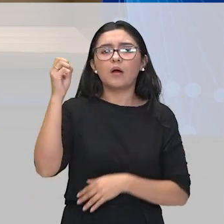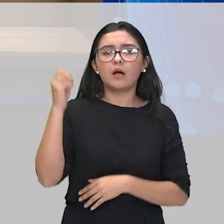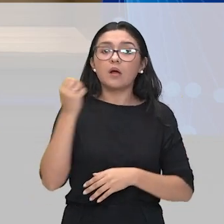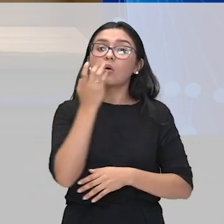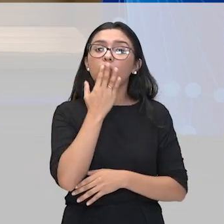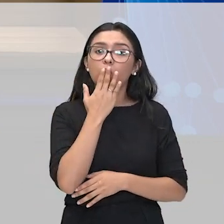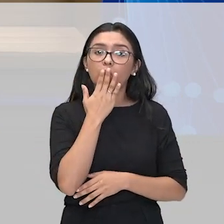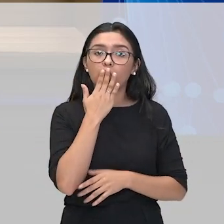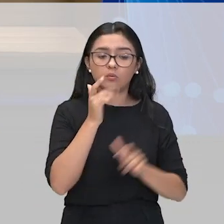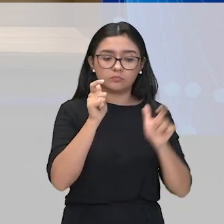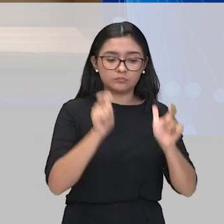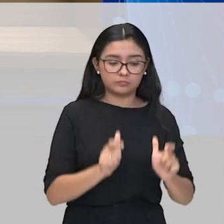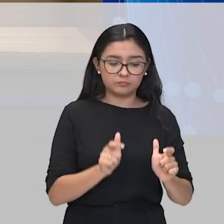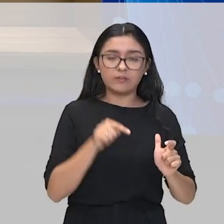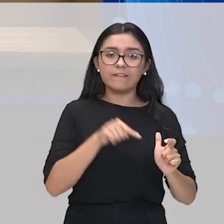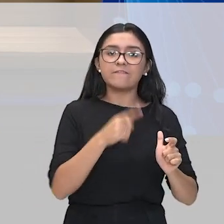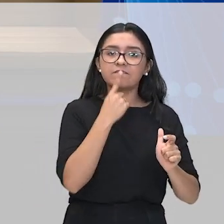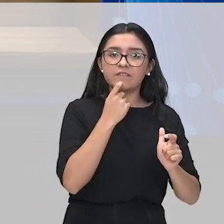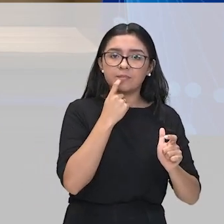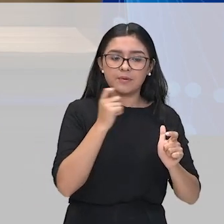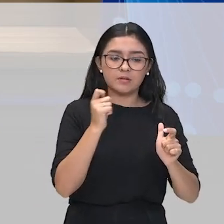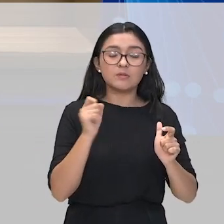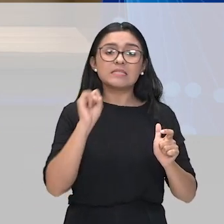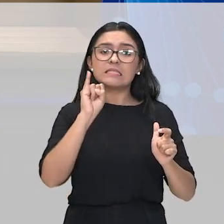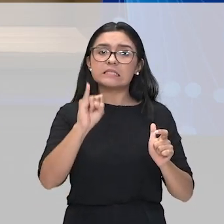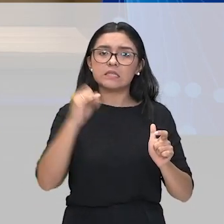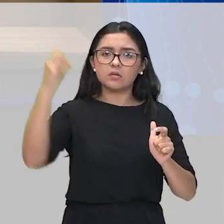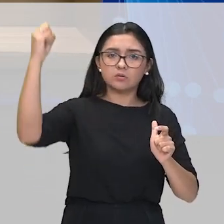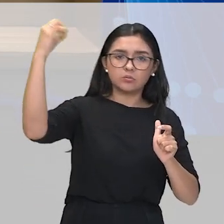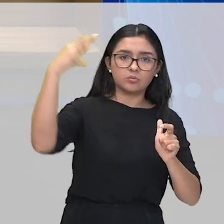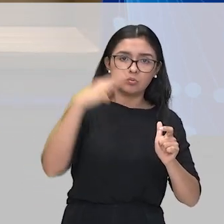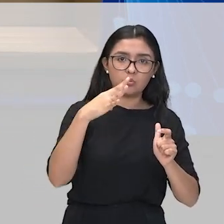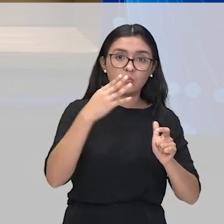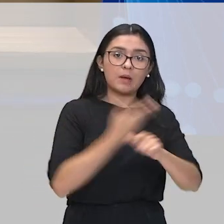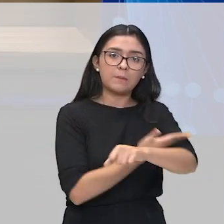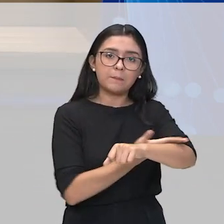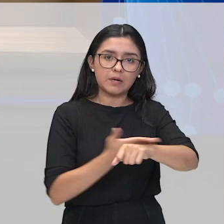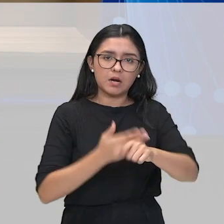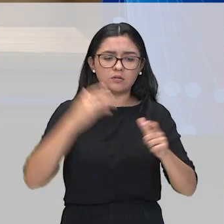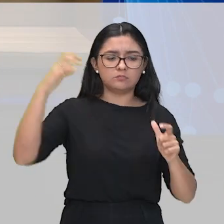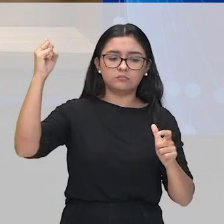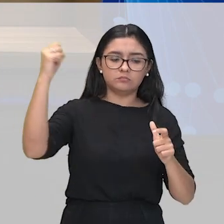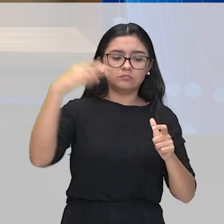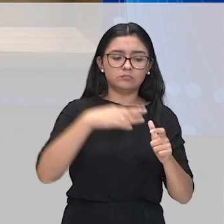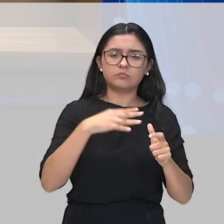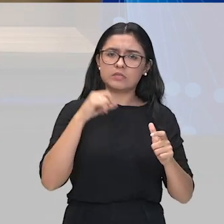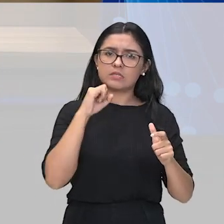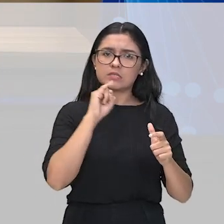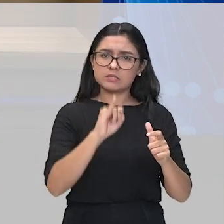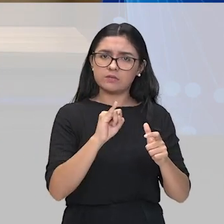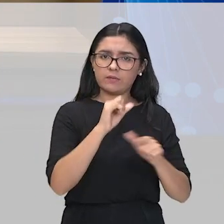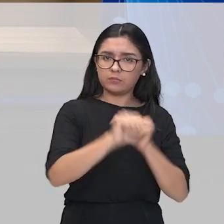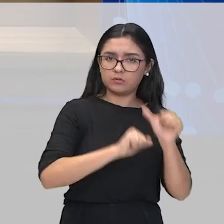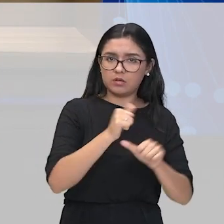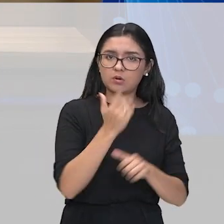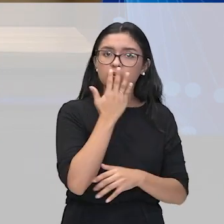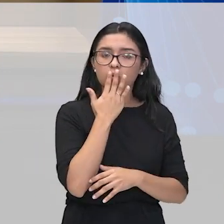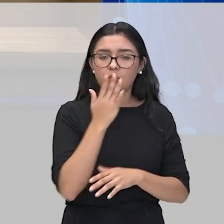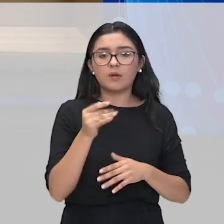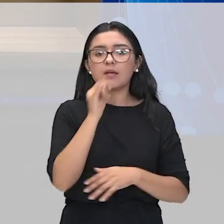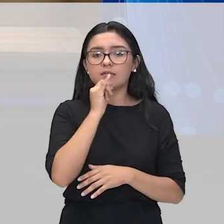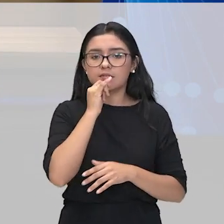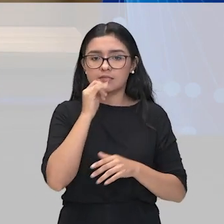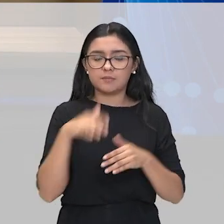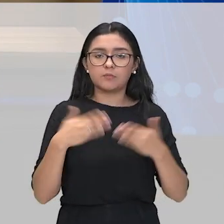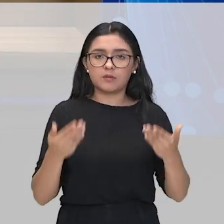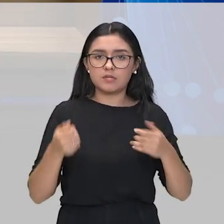ficar o cartão vermelho se eu jogar sobre ele uma luz branca? Só para que você tenha uma ideia, essa luz agora que está